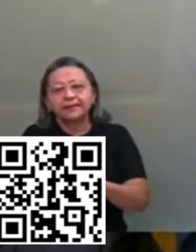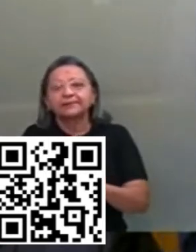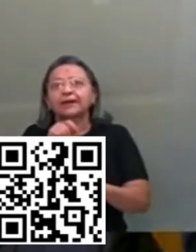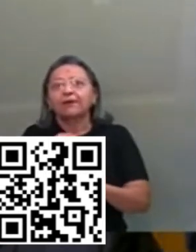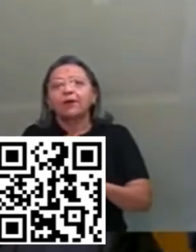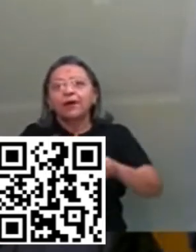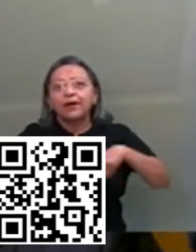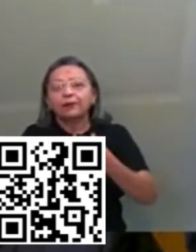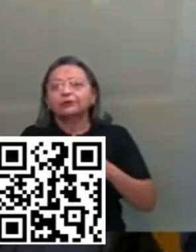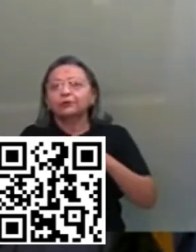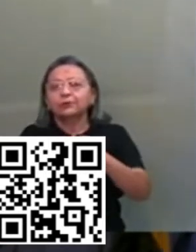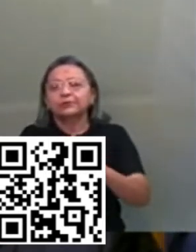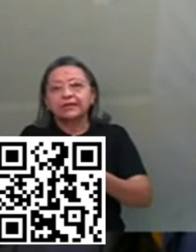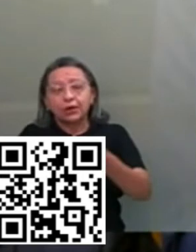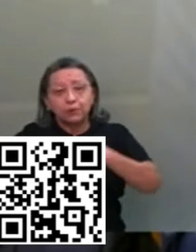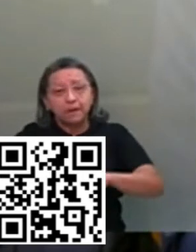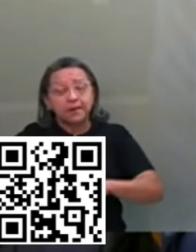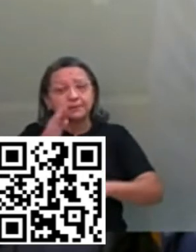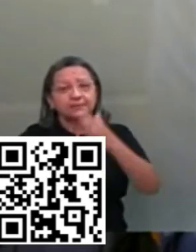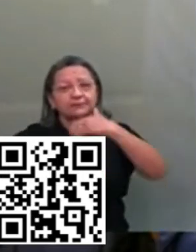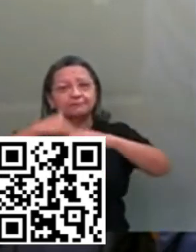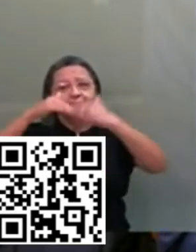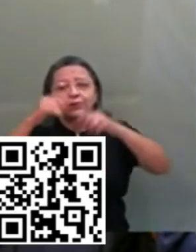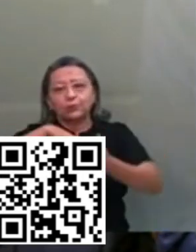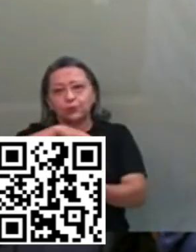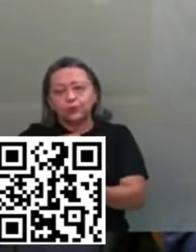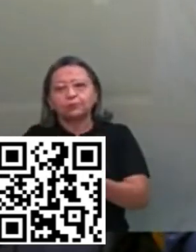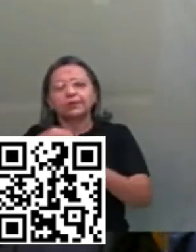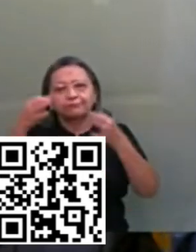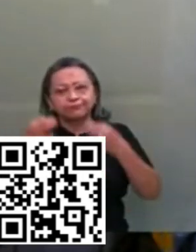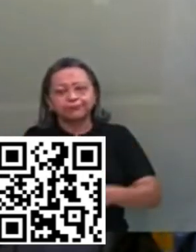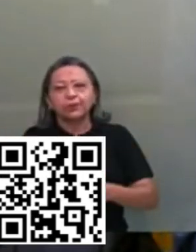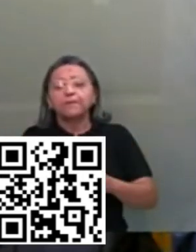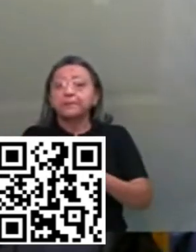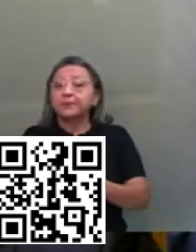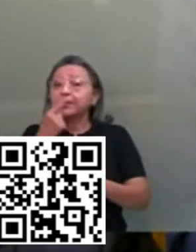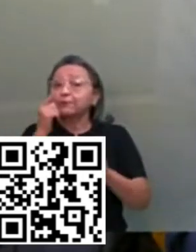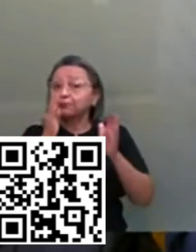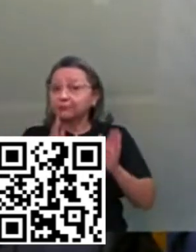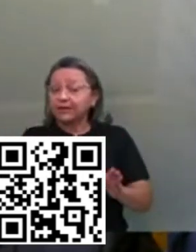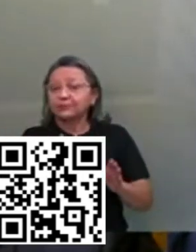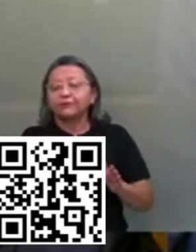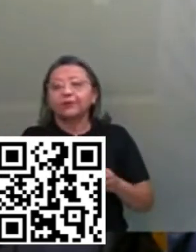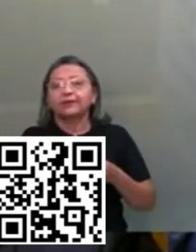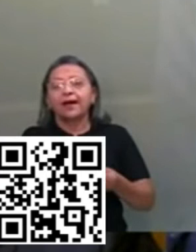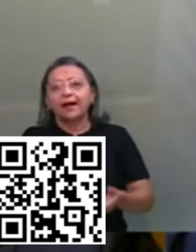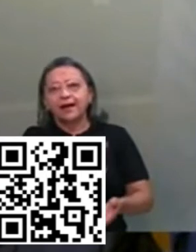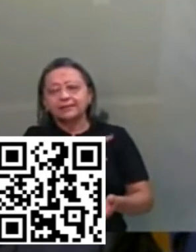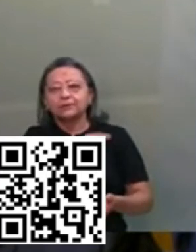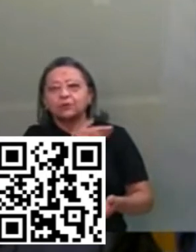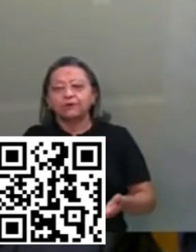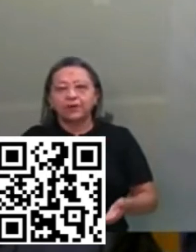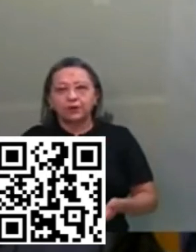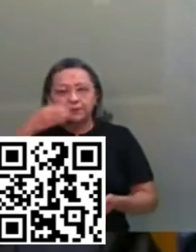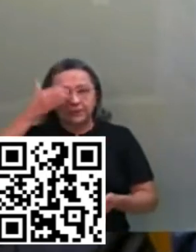qual reúne as economias mais avançadas do mundo. Para fazer justiça, o primeiro passo foi dado no governo Michel Temer.